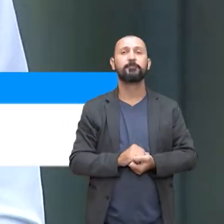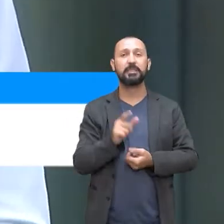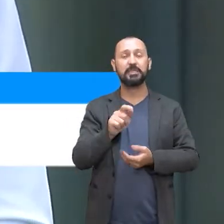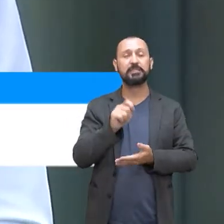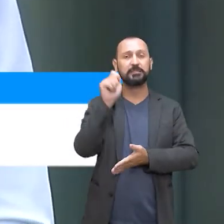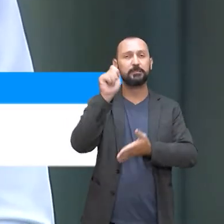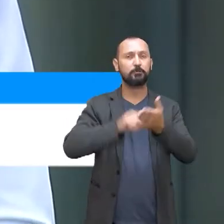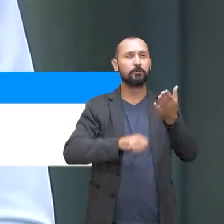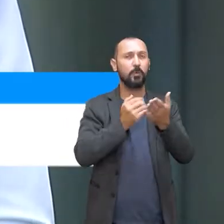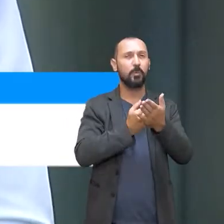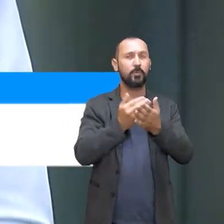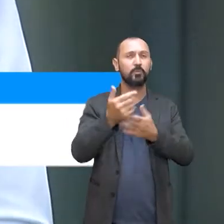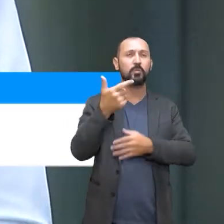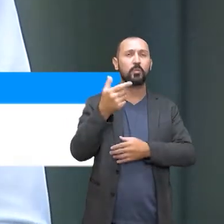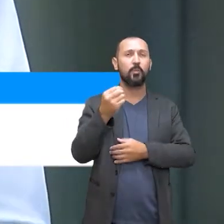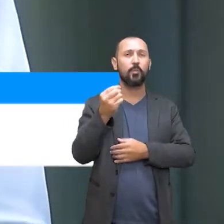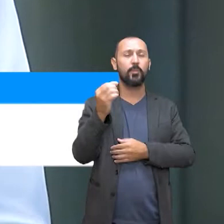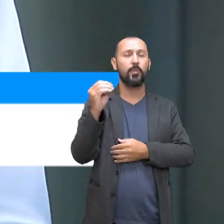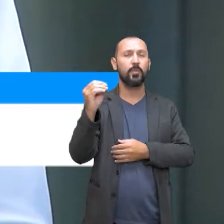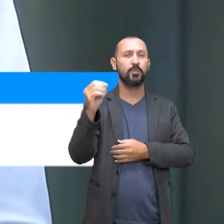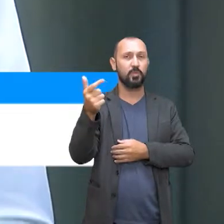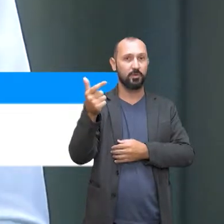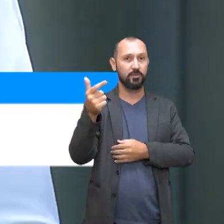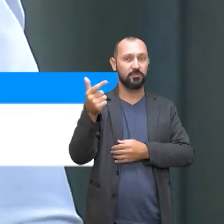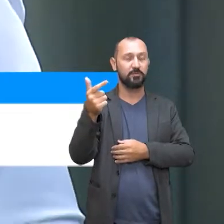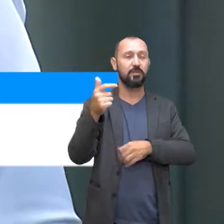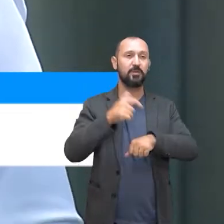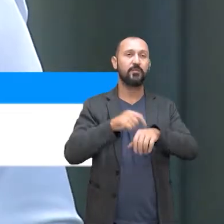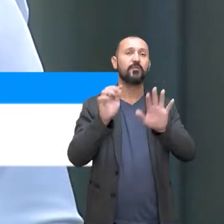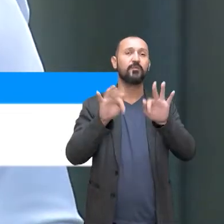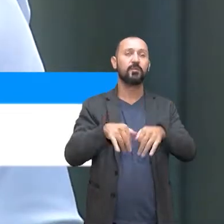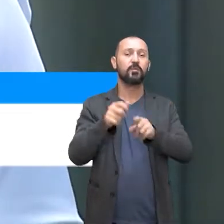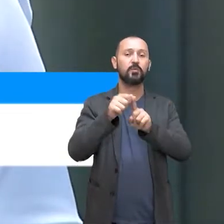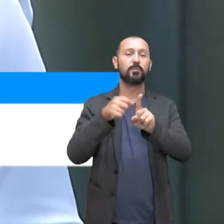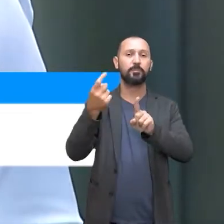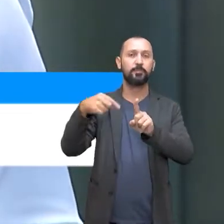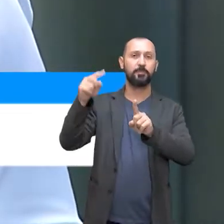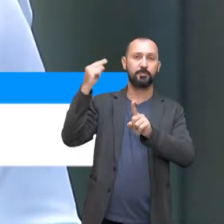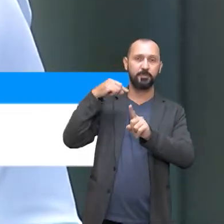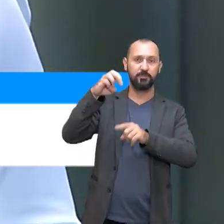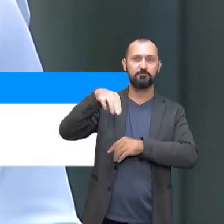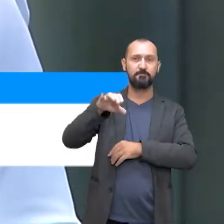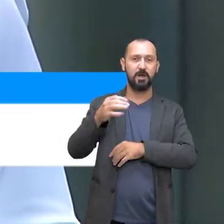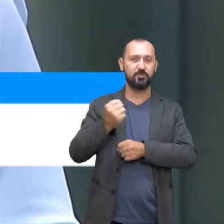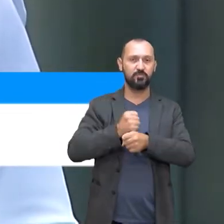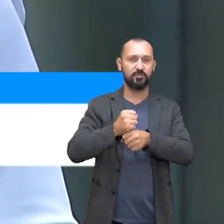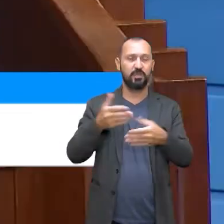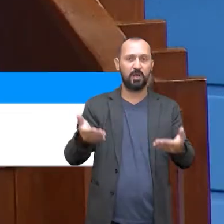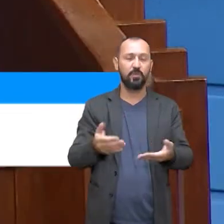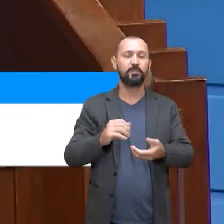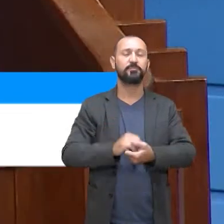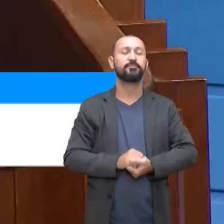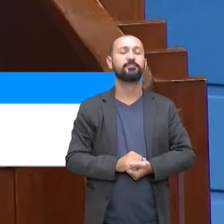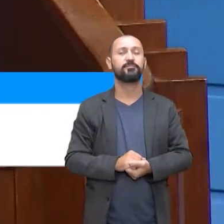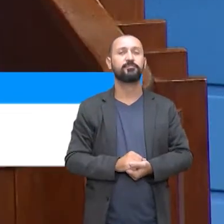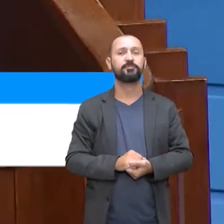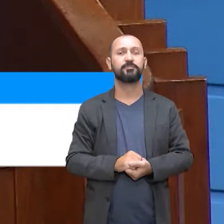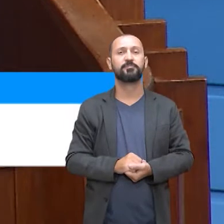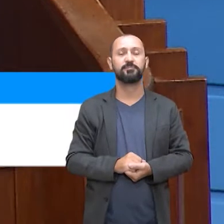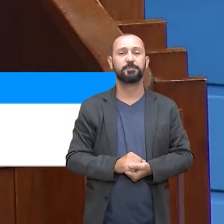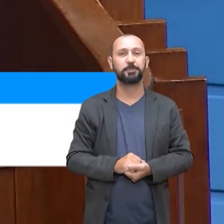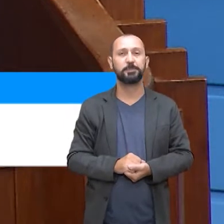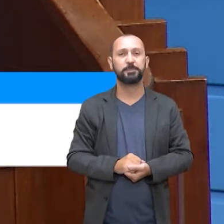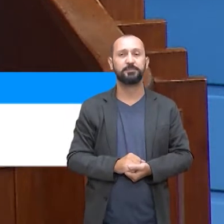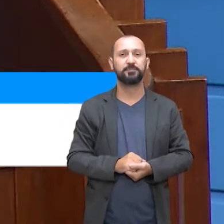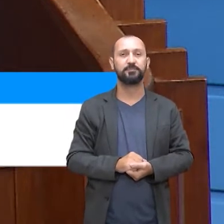O contrato teve início em 2002 e foi finalizado no mês de março deste ano. É mais